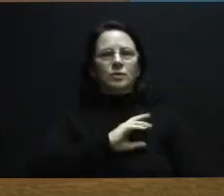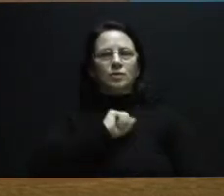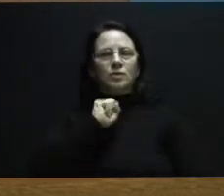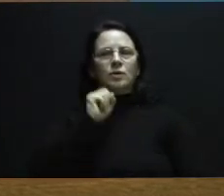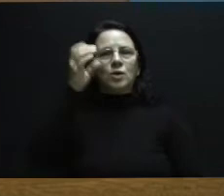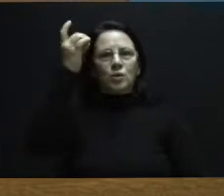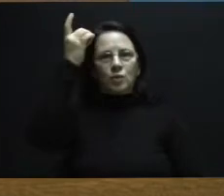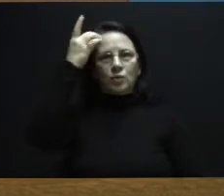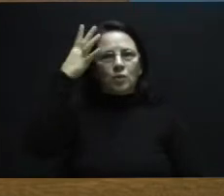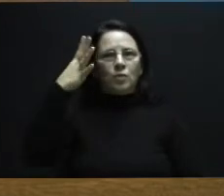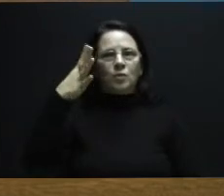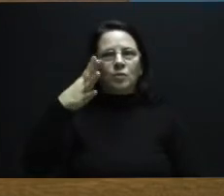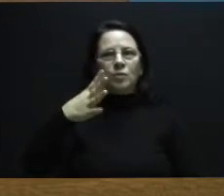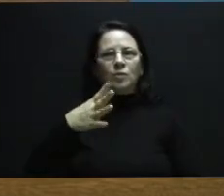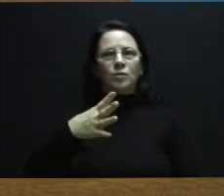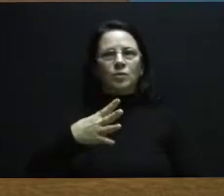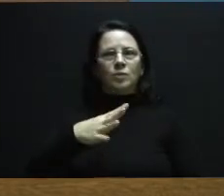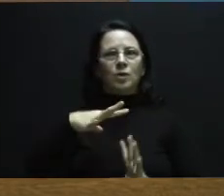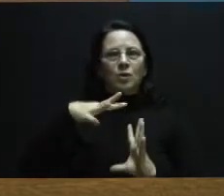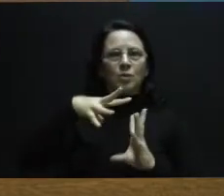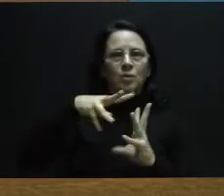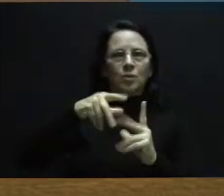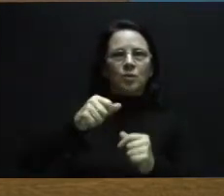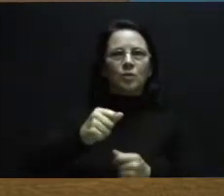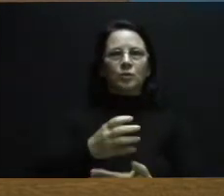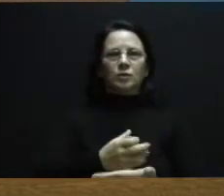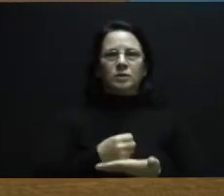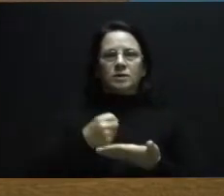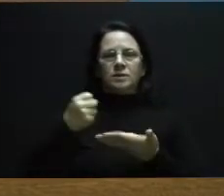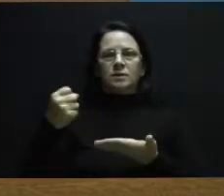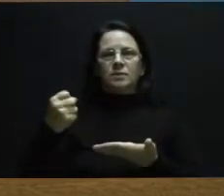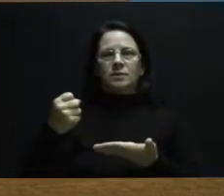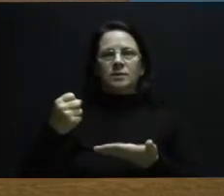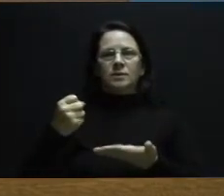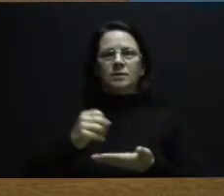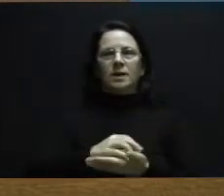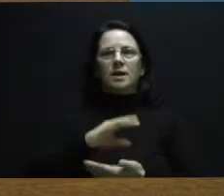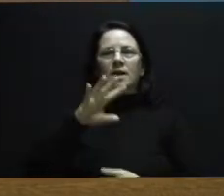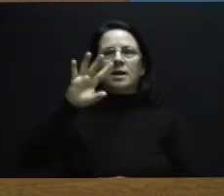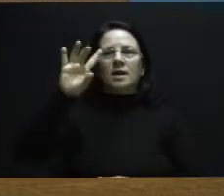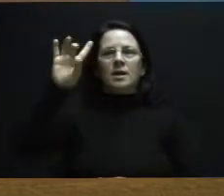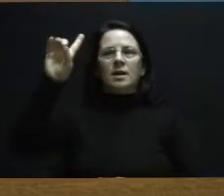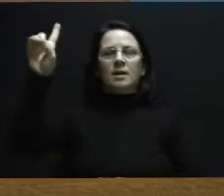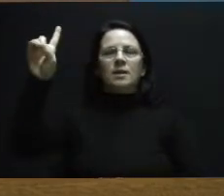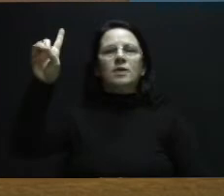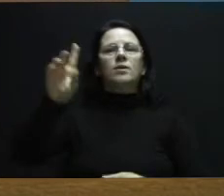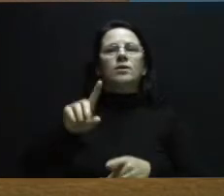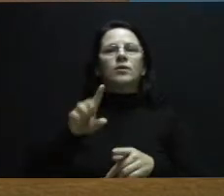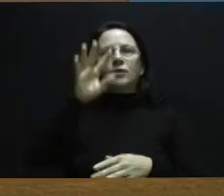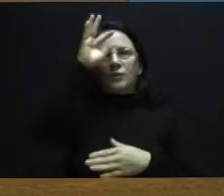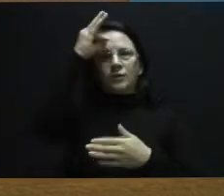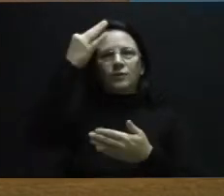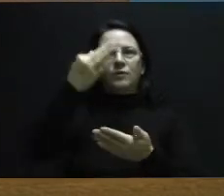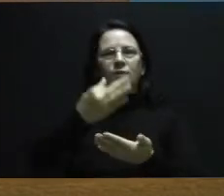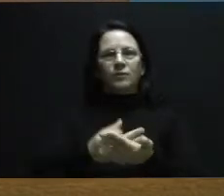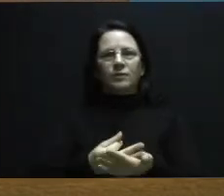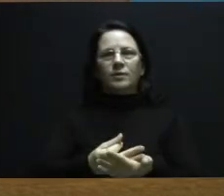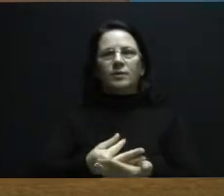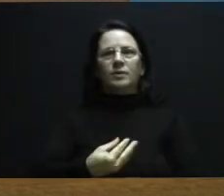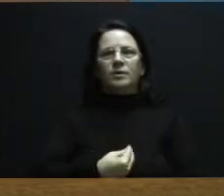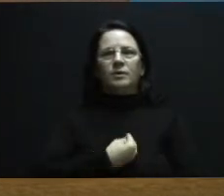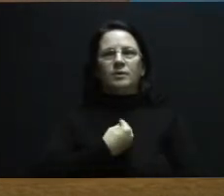dons para a salvação do mundo. Então, como diz o prefeito, fé em Deus, fé na vida e boa noite a